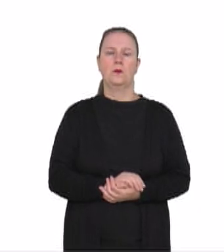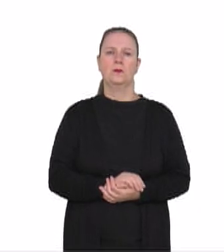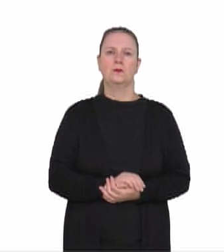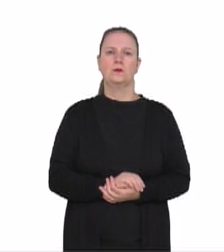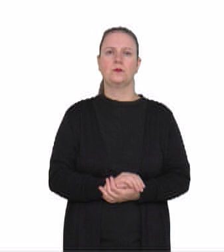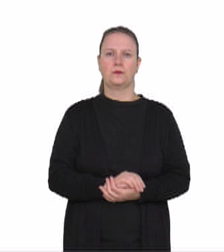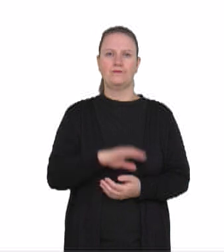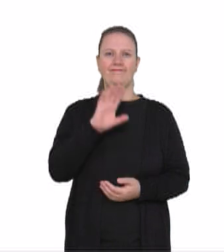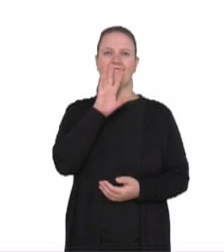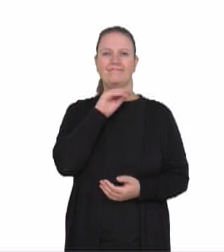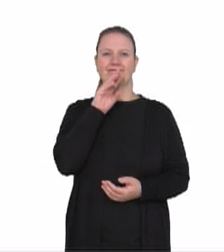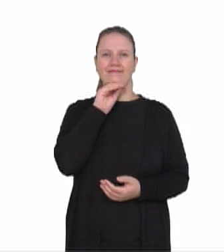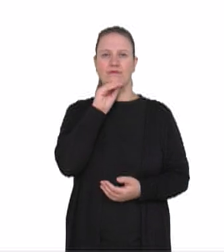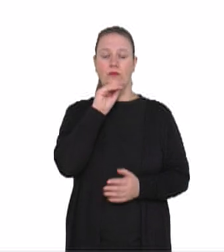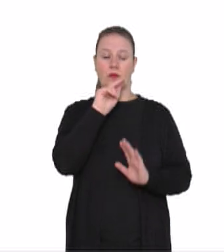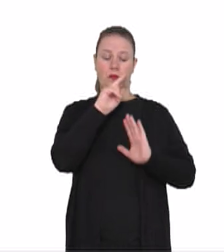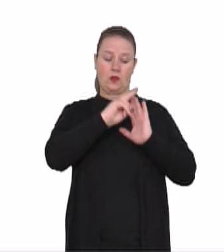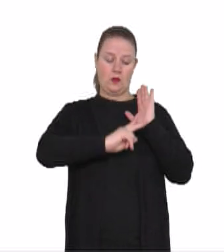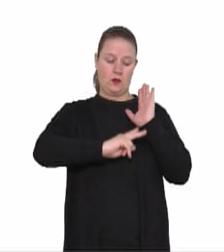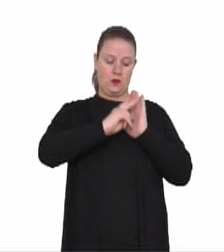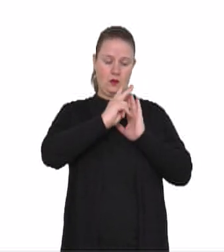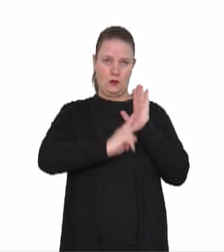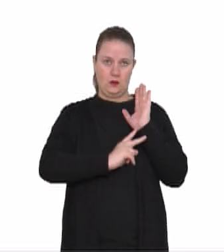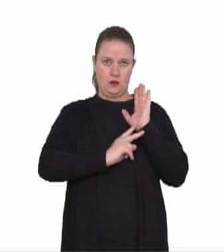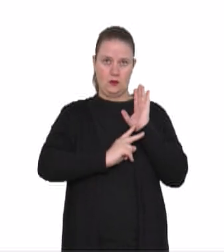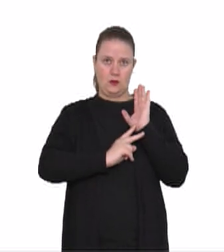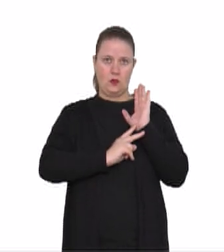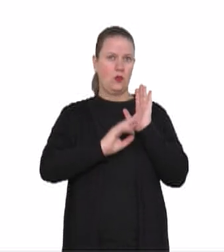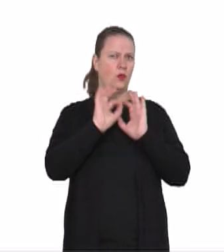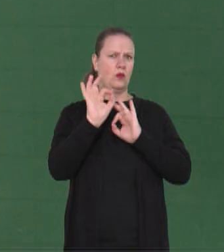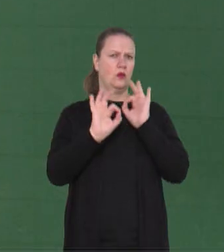energy. Então, leia as dicas e fatos